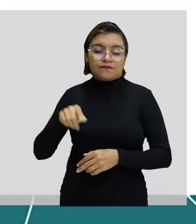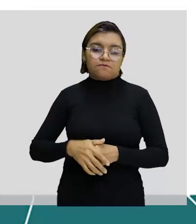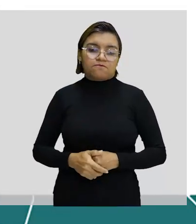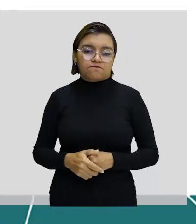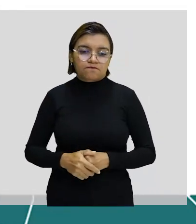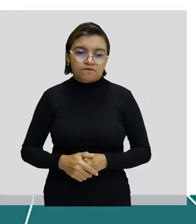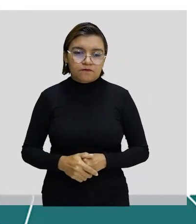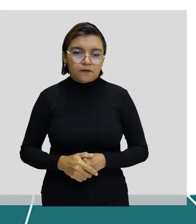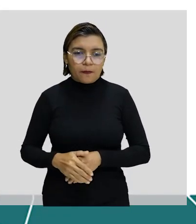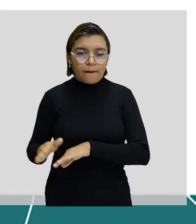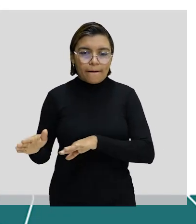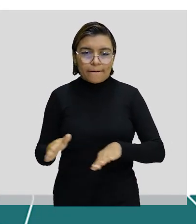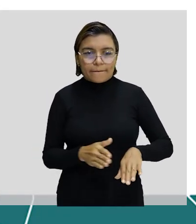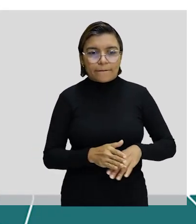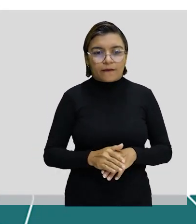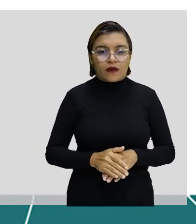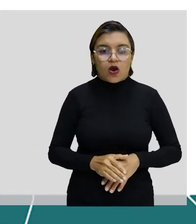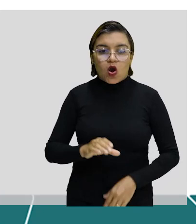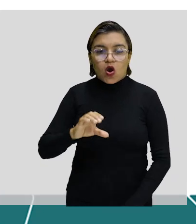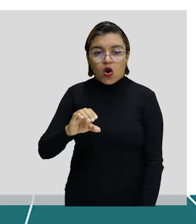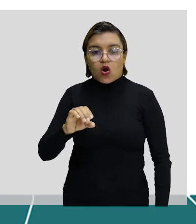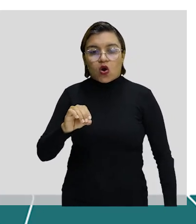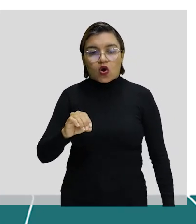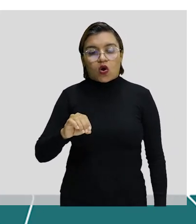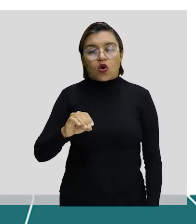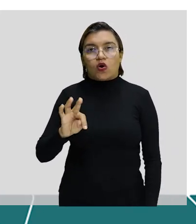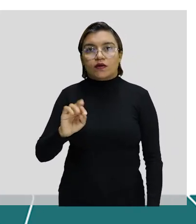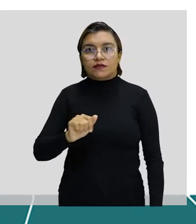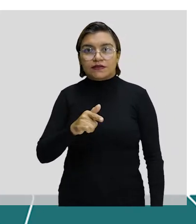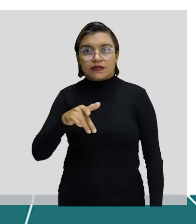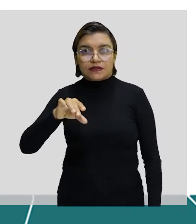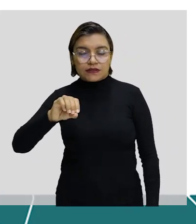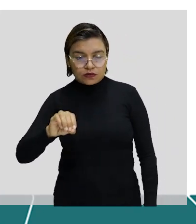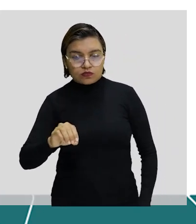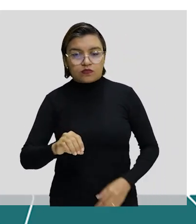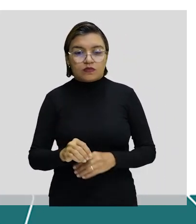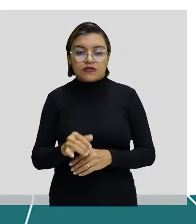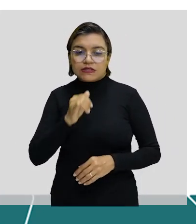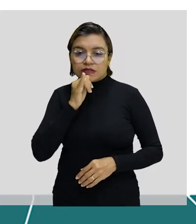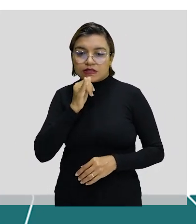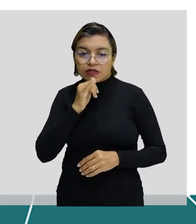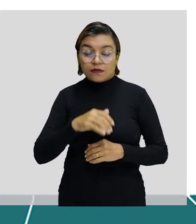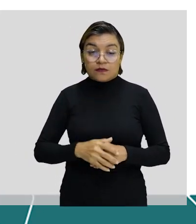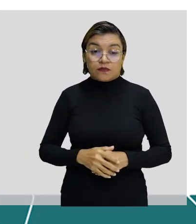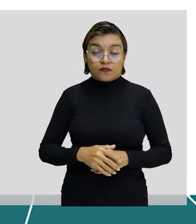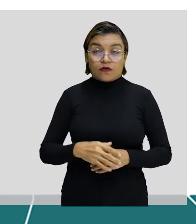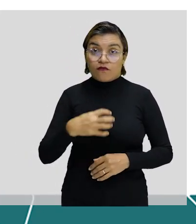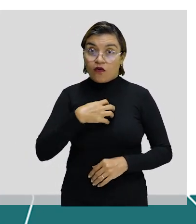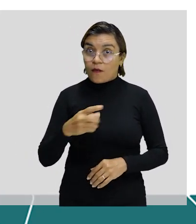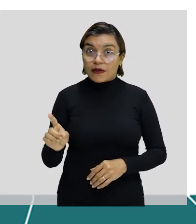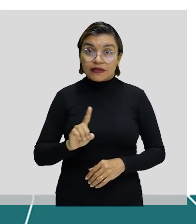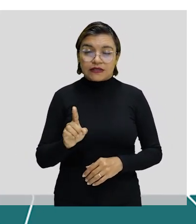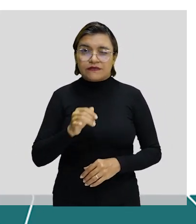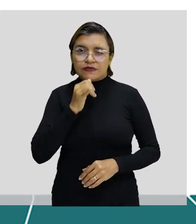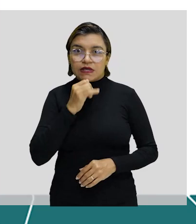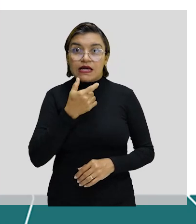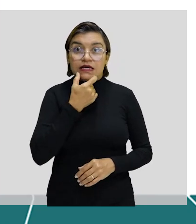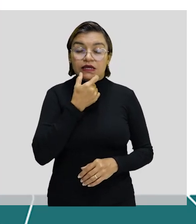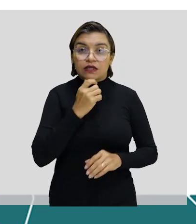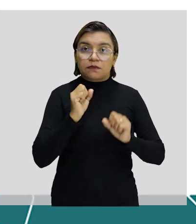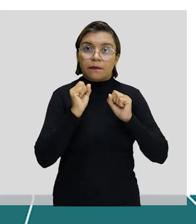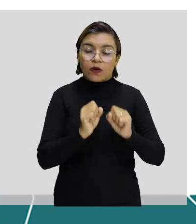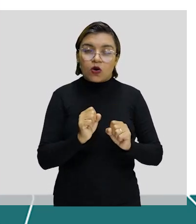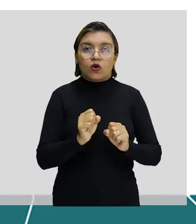Seguinte, contração agora da forma negativa. Em inglês, você pode fazer contração nas